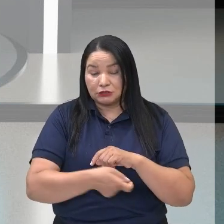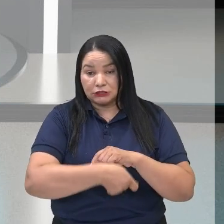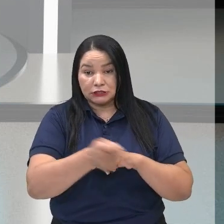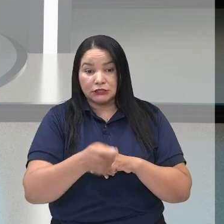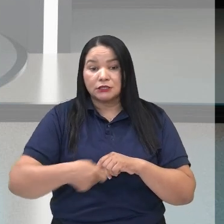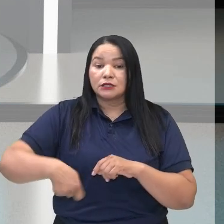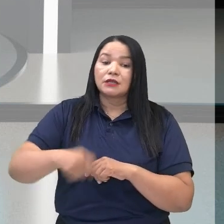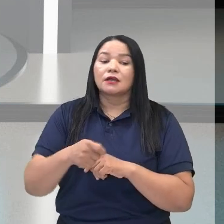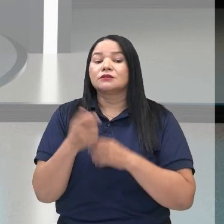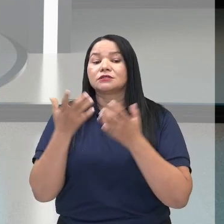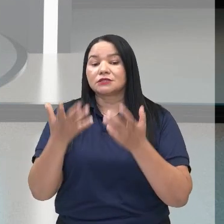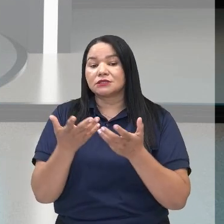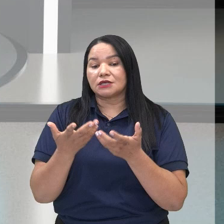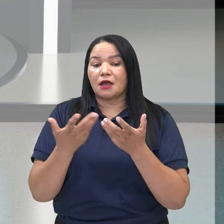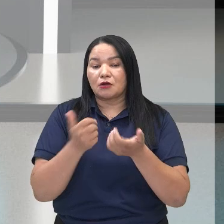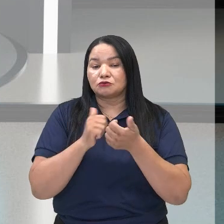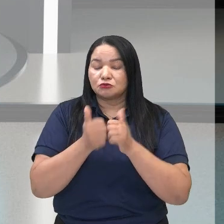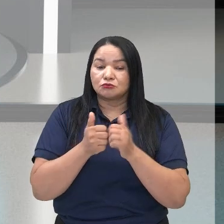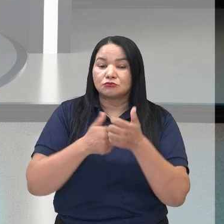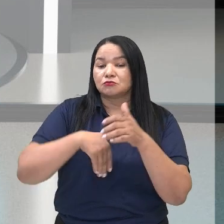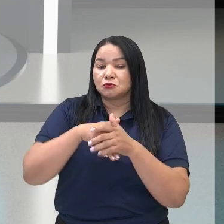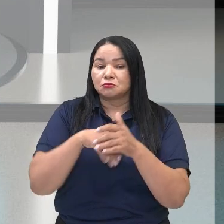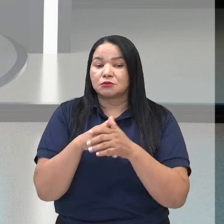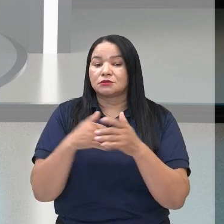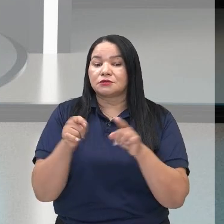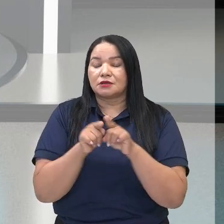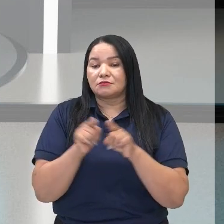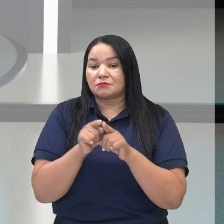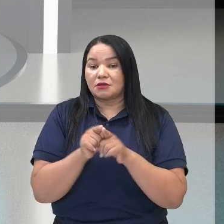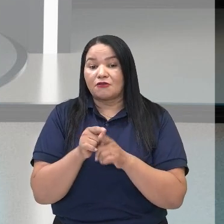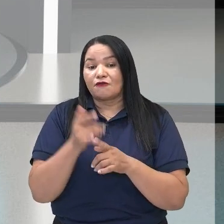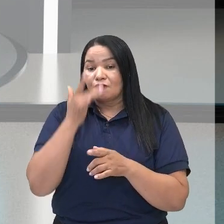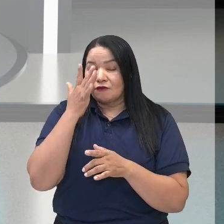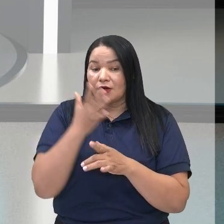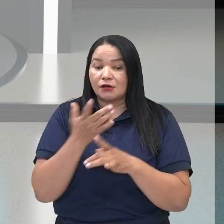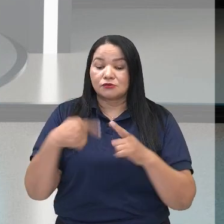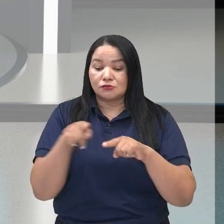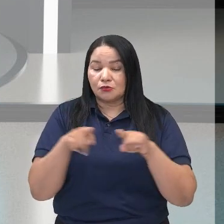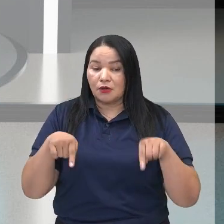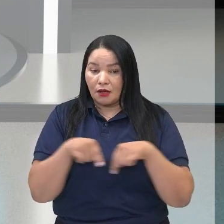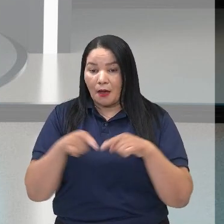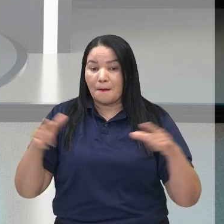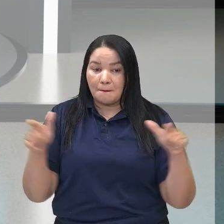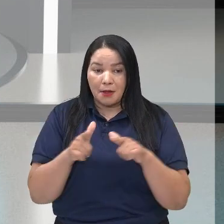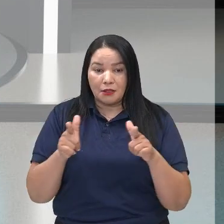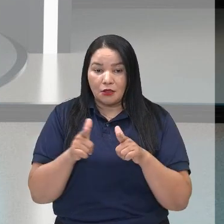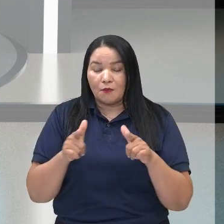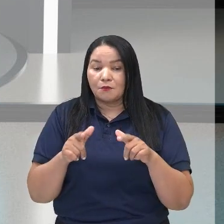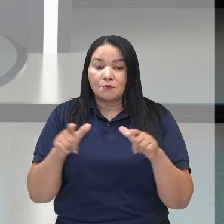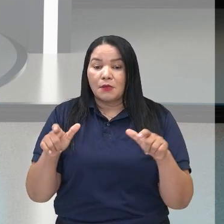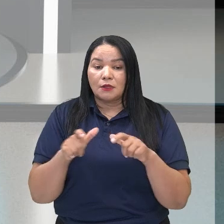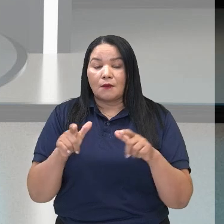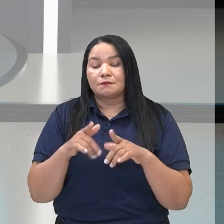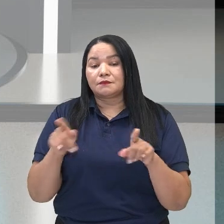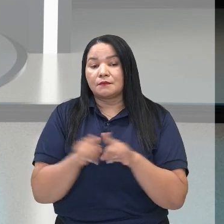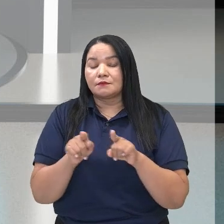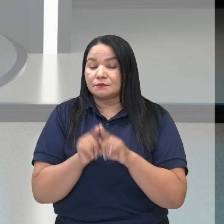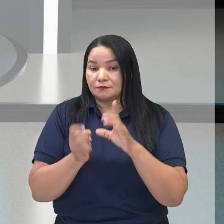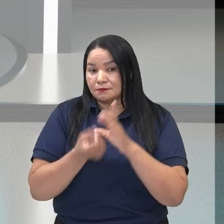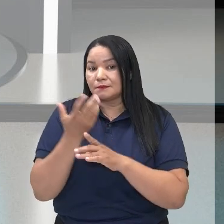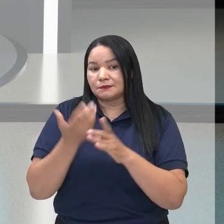um jogo mais acessível e jogável, né, em espaços menores. Então o Joseph teve a ideia de criar